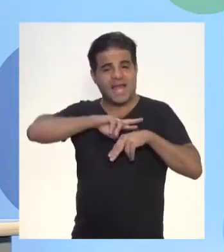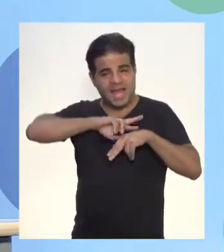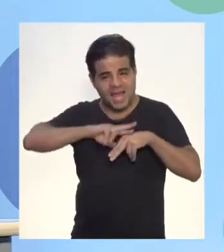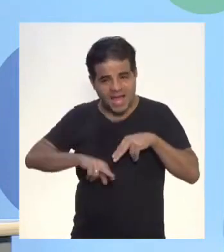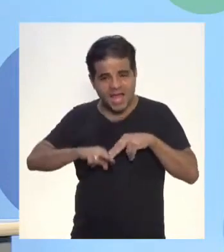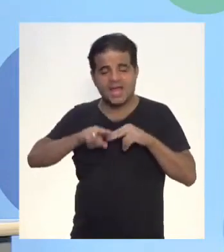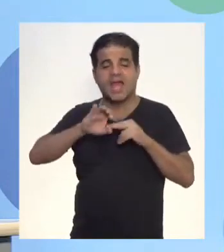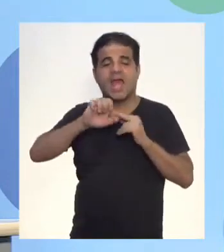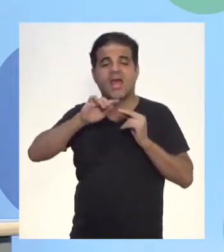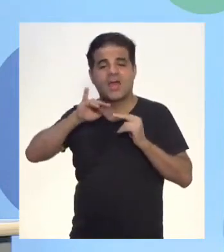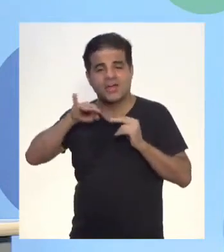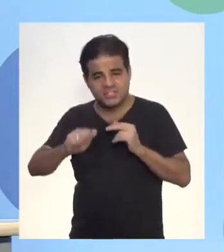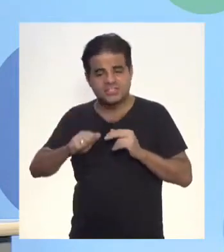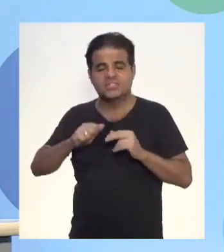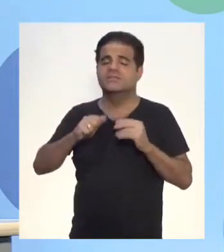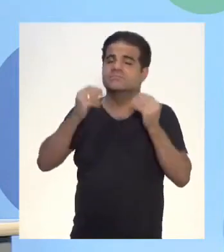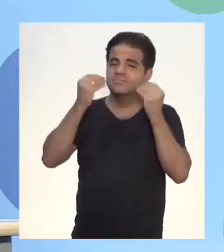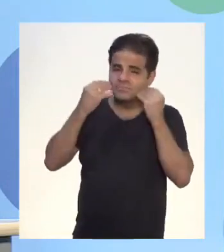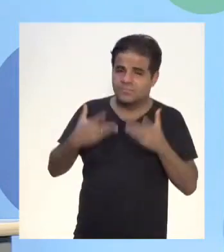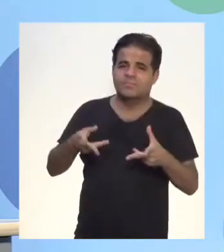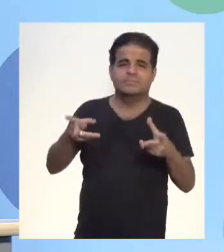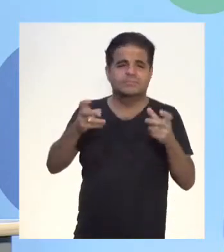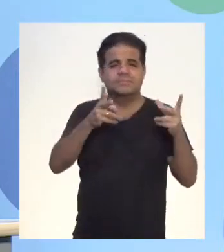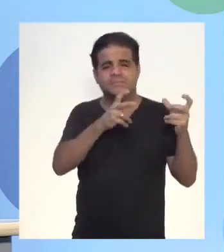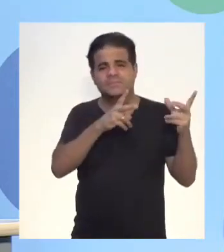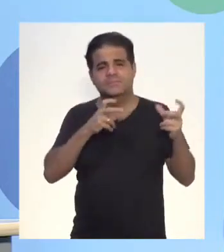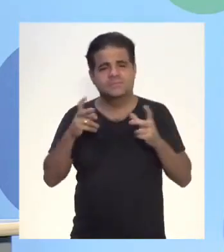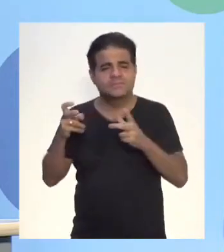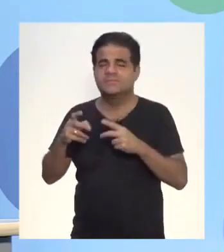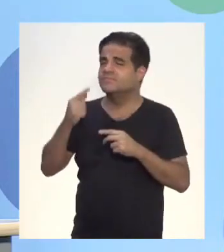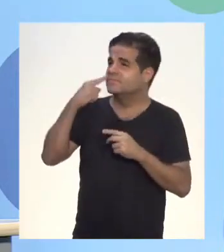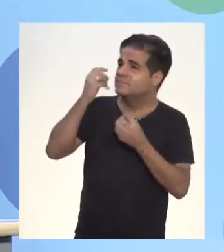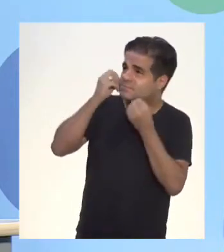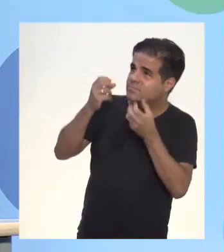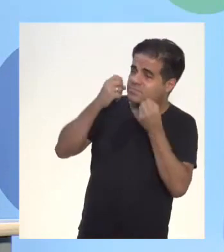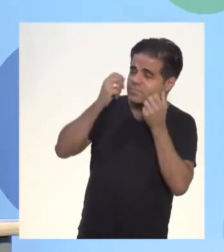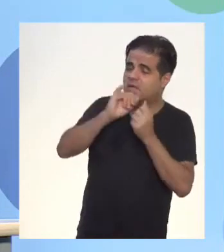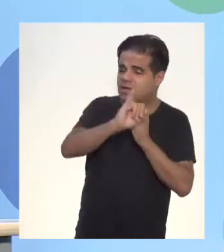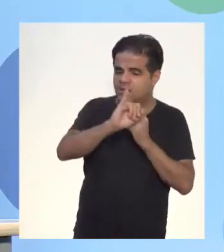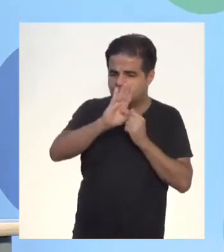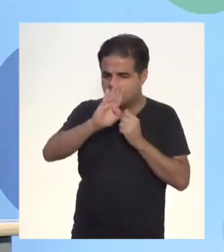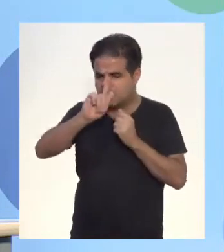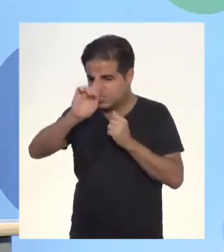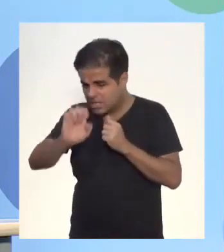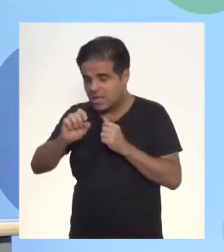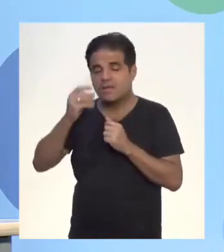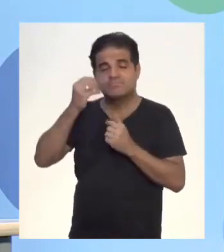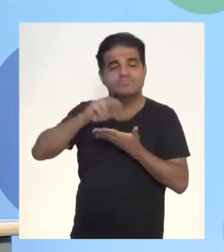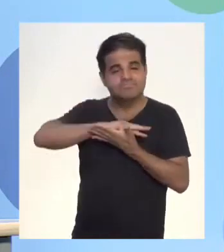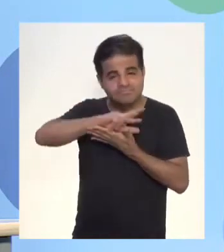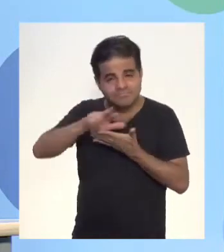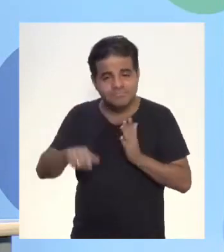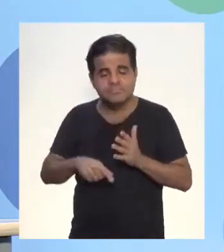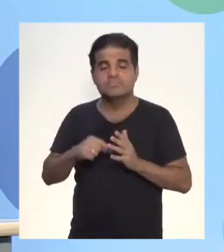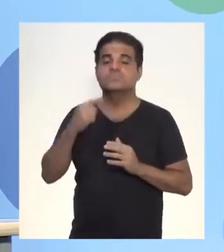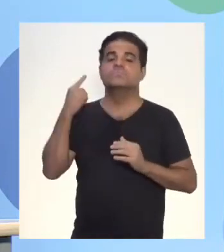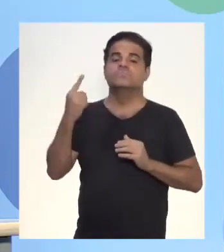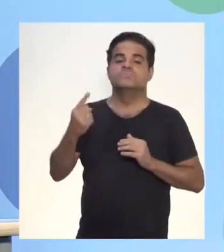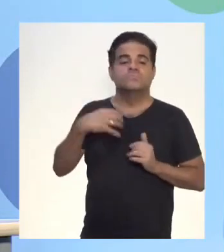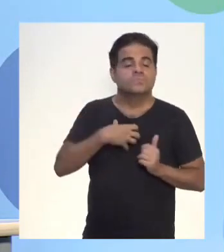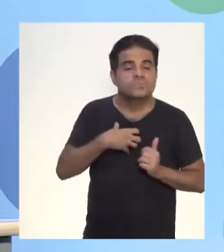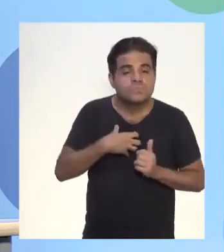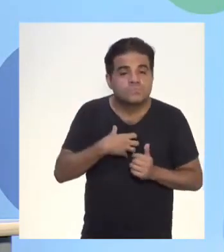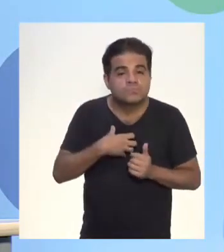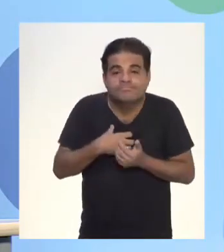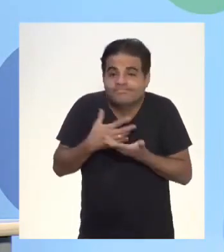é possível de ser percebida e vista pelos dados do IBGE, ela se caracteriza em uma das formas